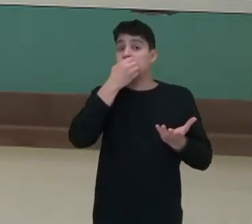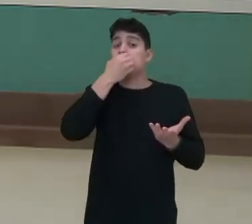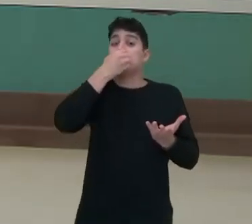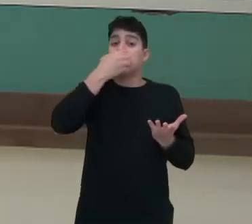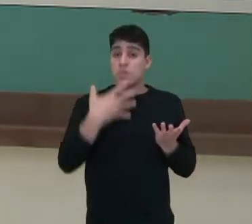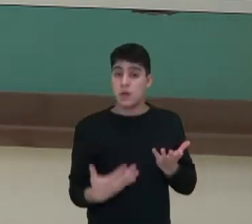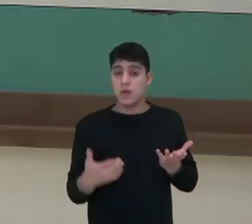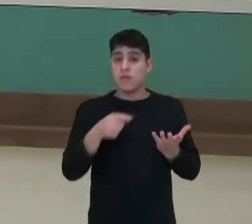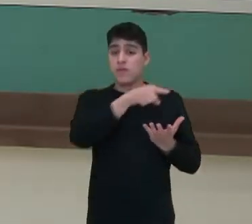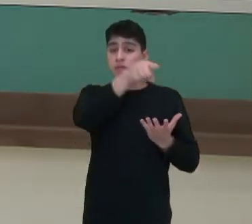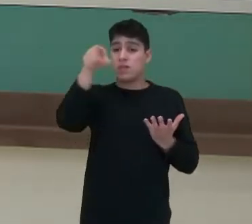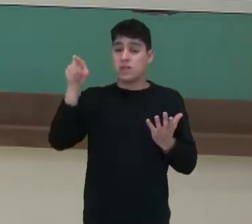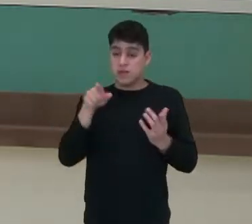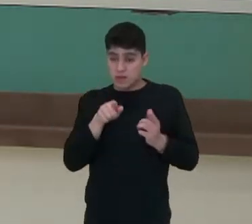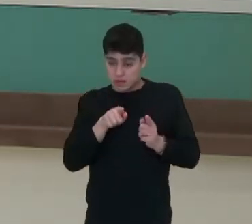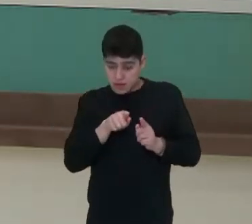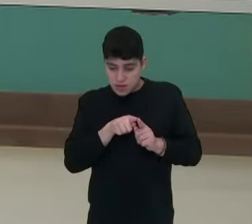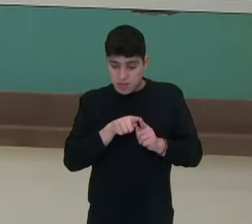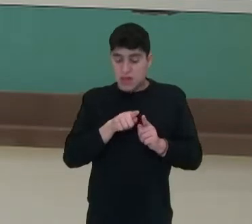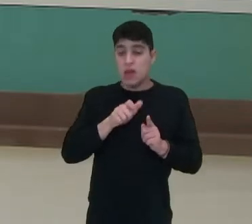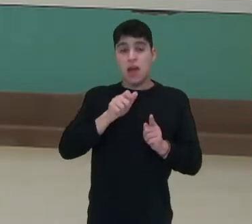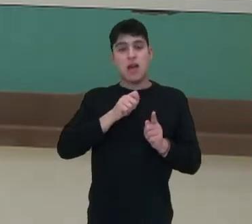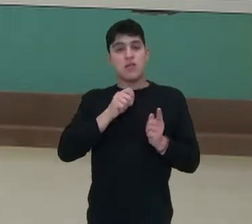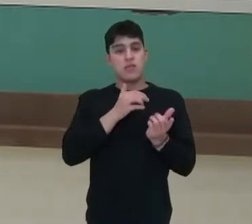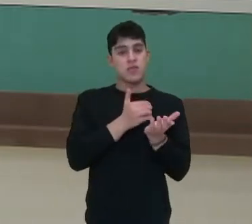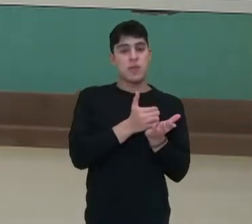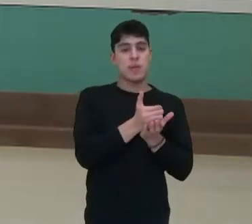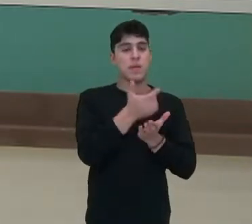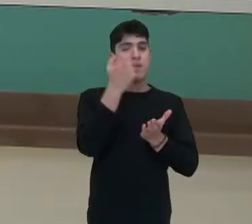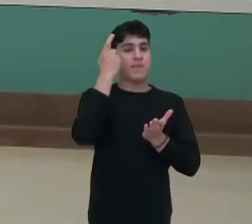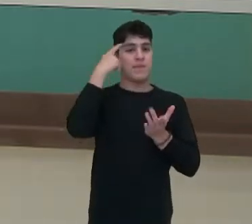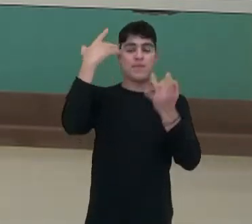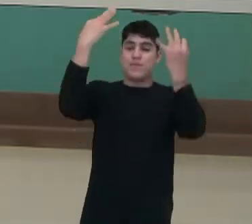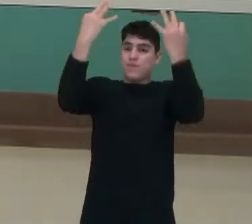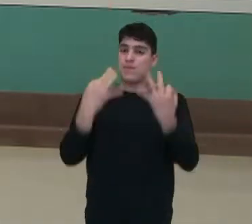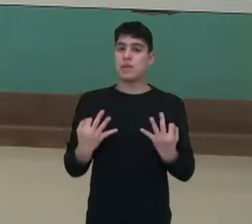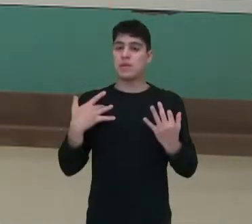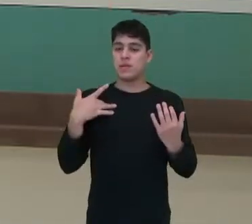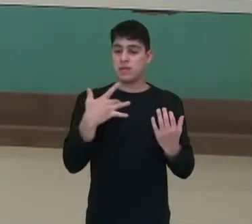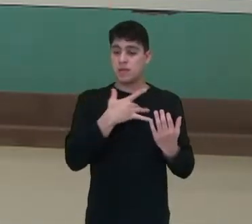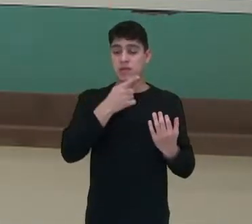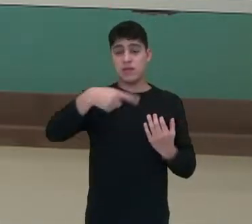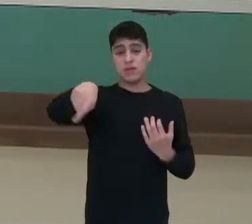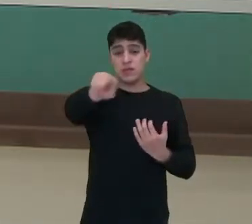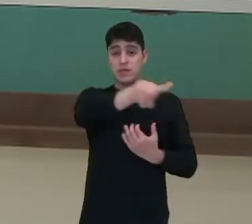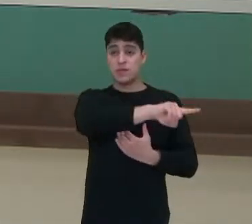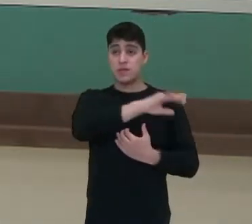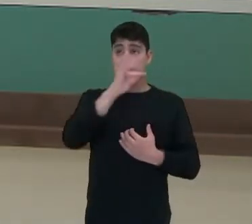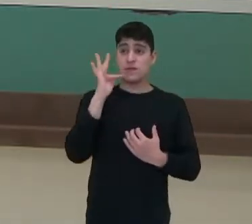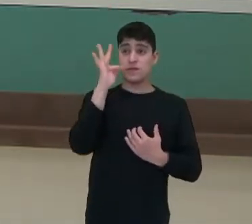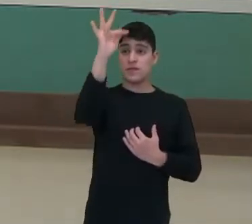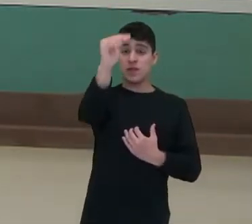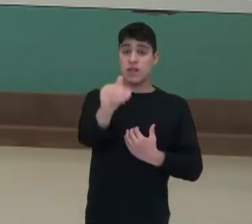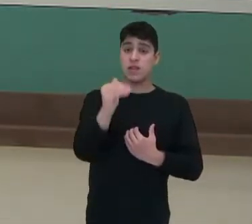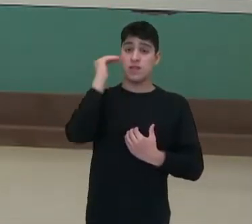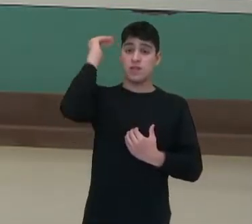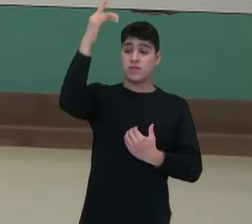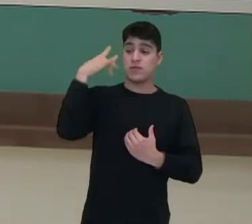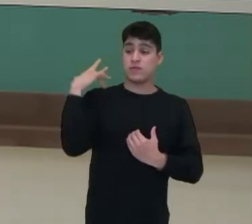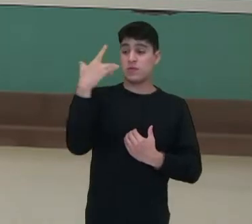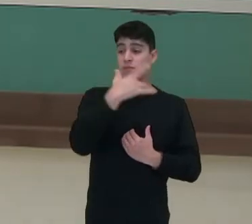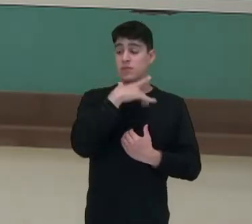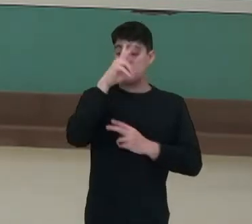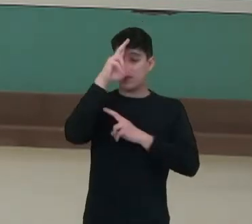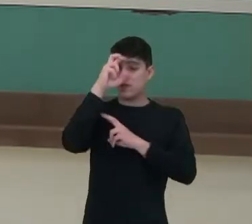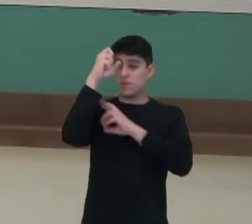essas atitudes agora enquanto você é jovem? Aí você vai ser um adulto saudável e forte e olha, vai poder fazer muitas